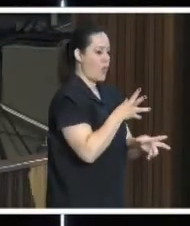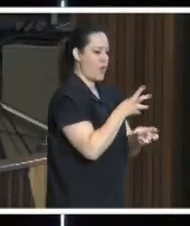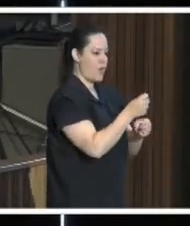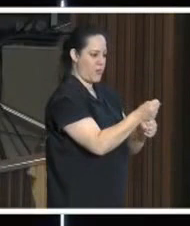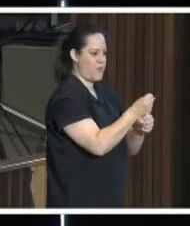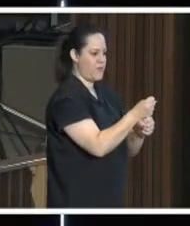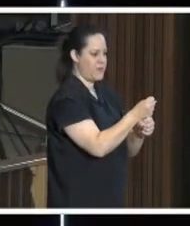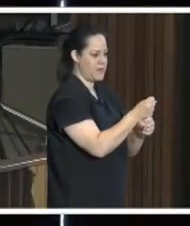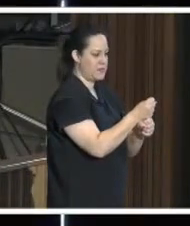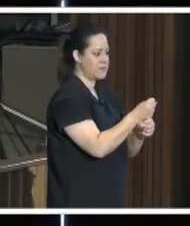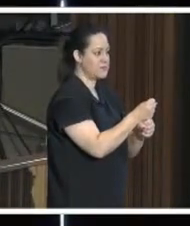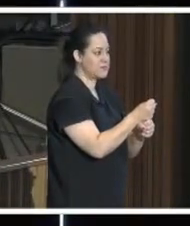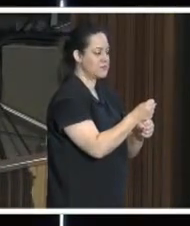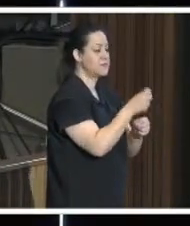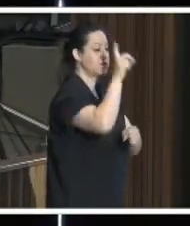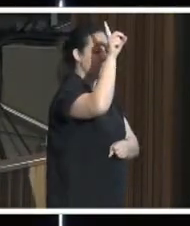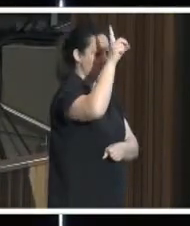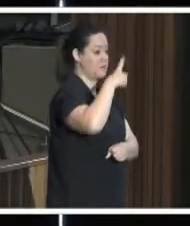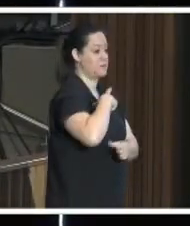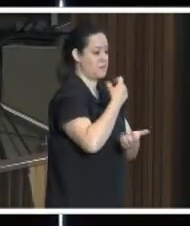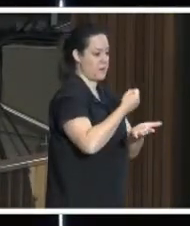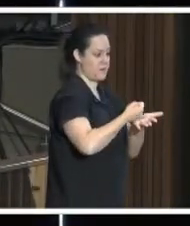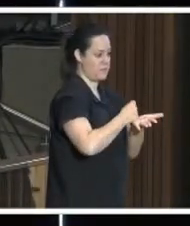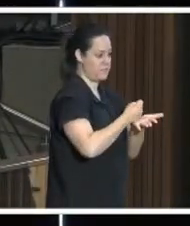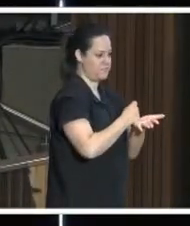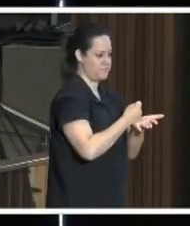confiando que Ele tem o controle,